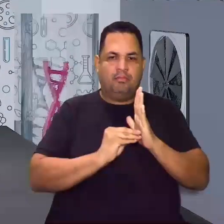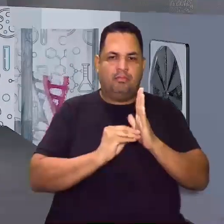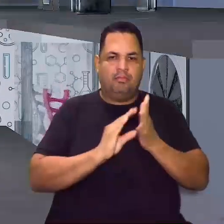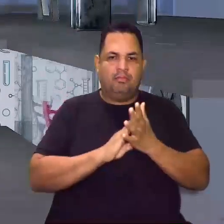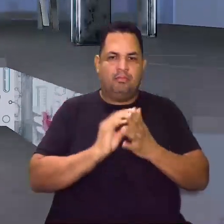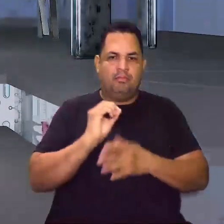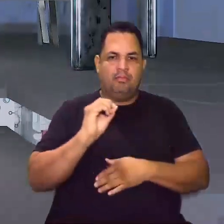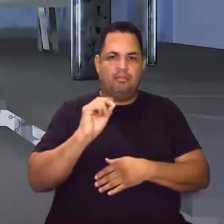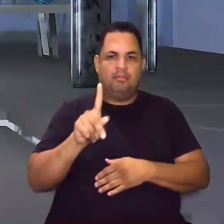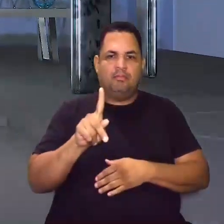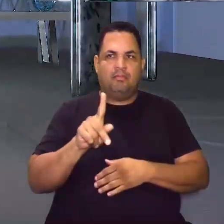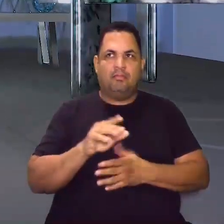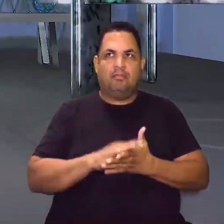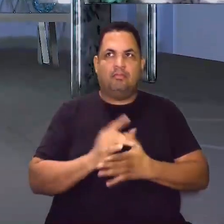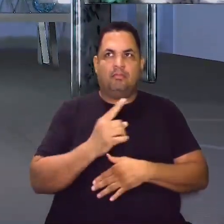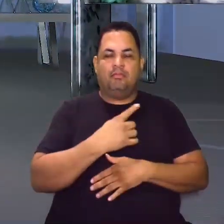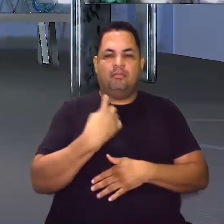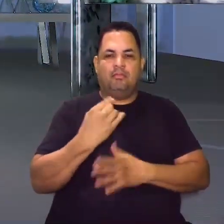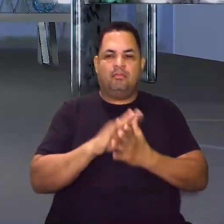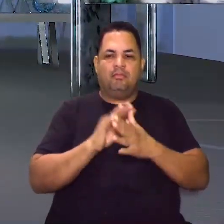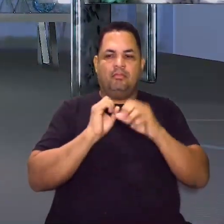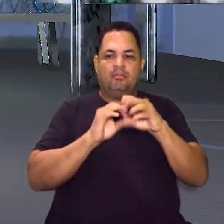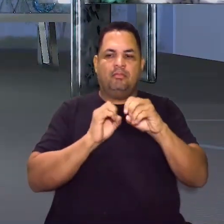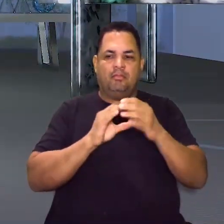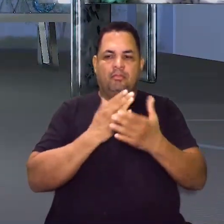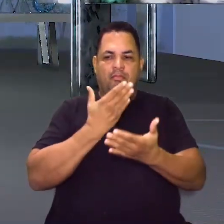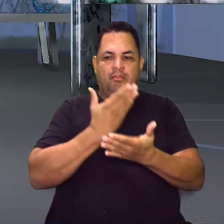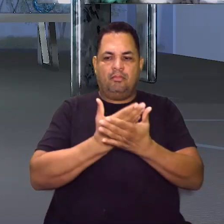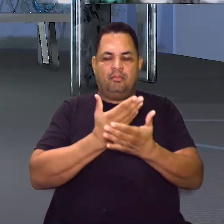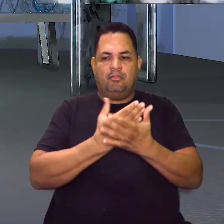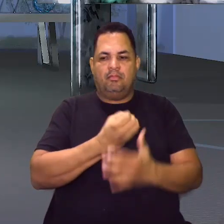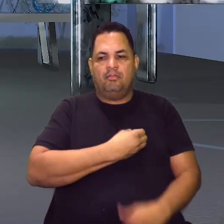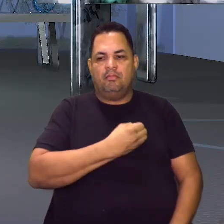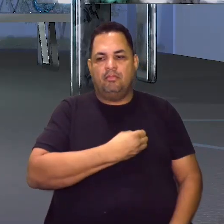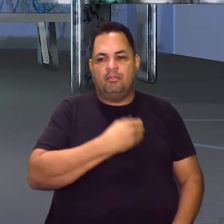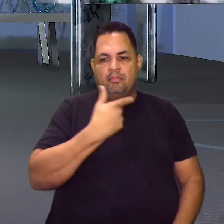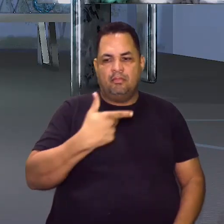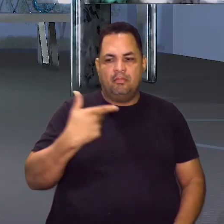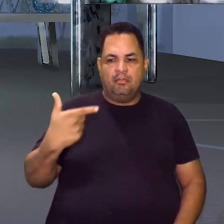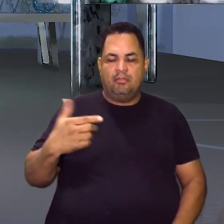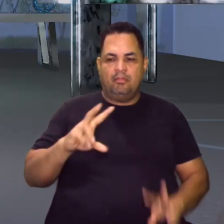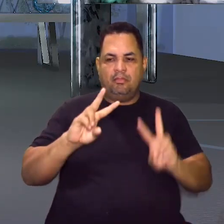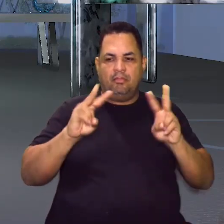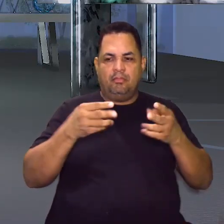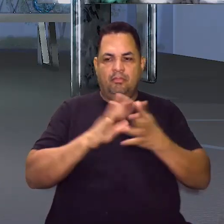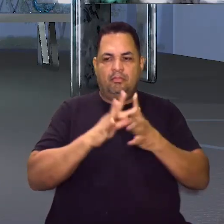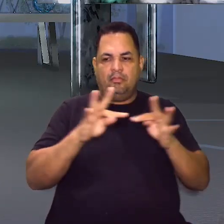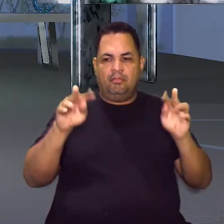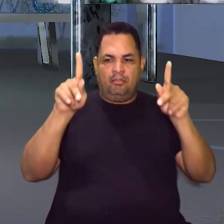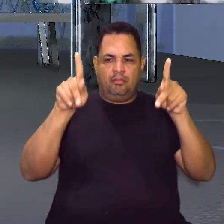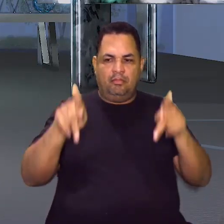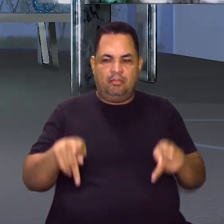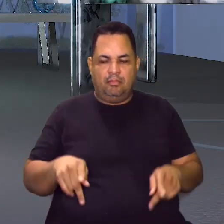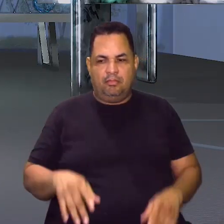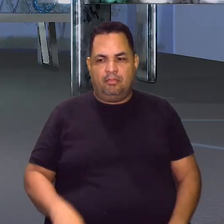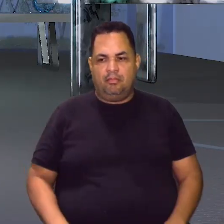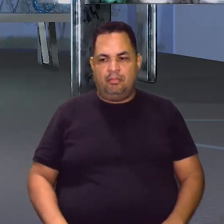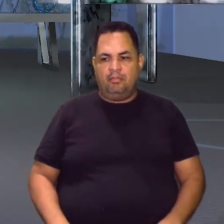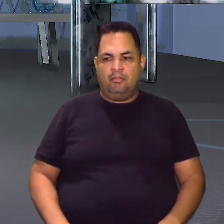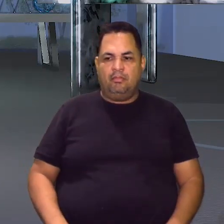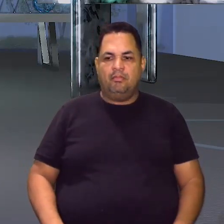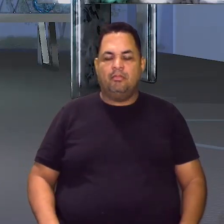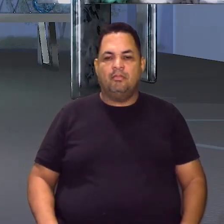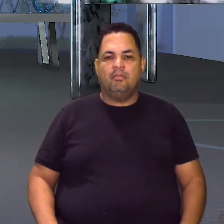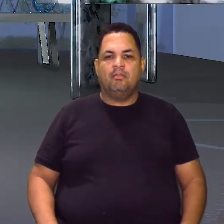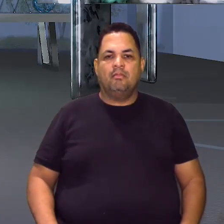conteúdo, ok? Que nós abordamos nessa aula de número 22, que foi sobre tabela periódica ou